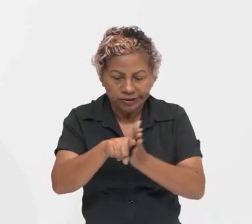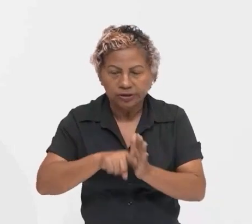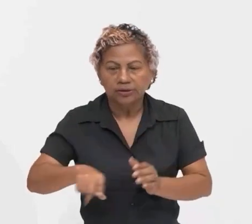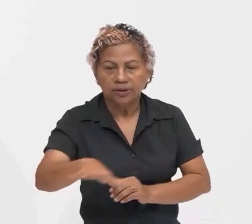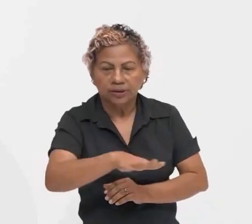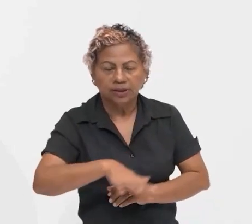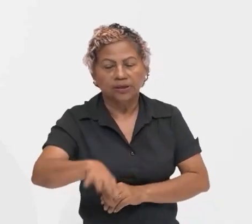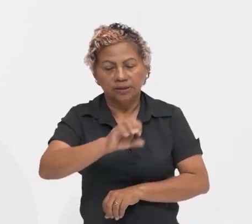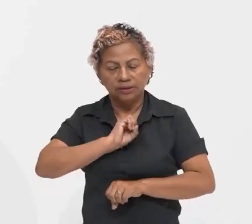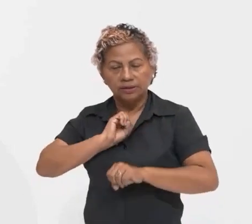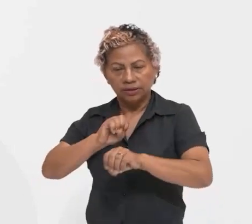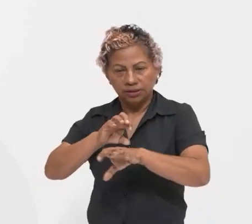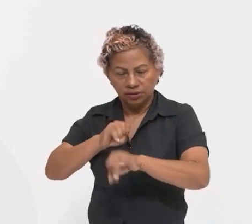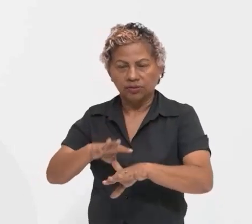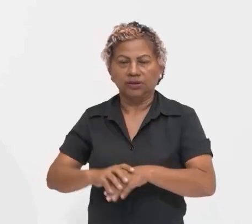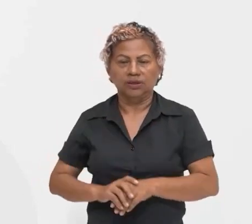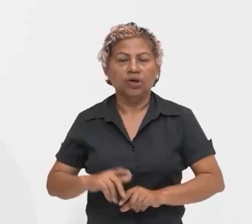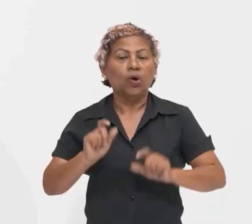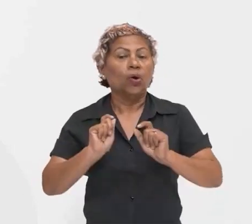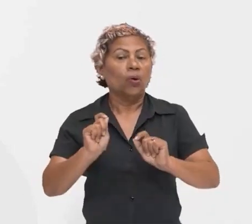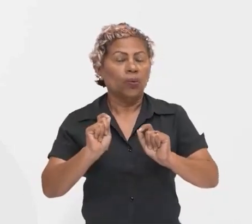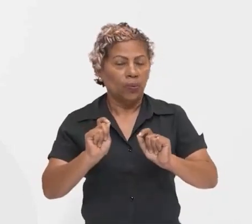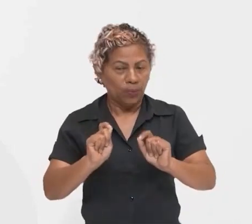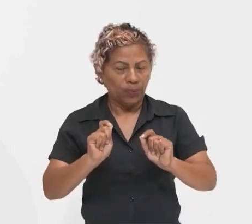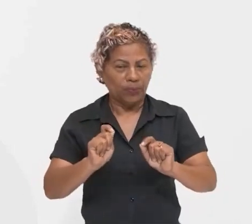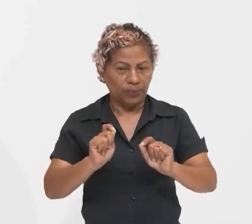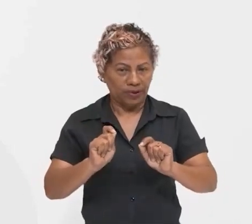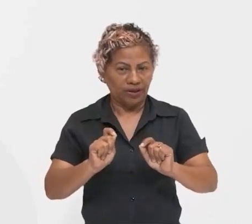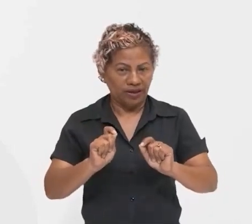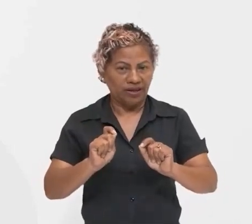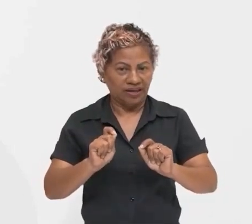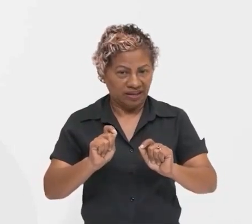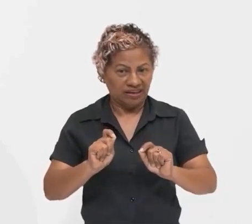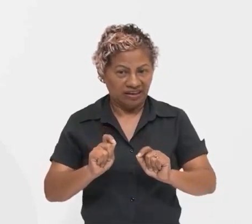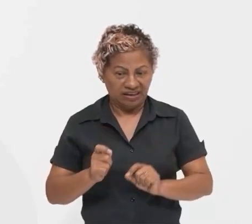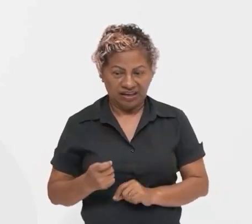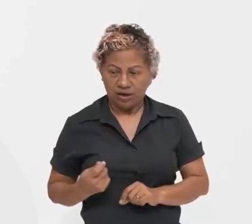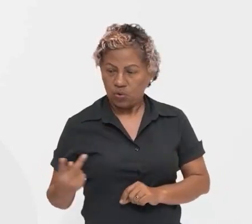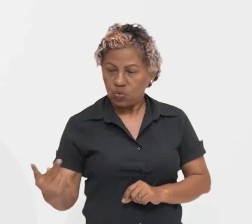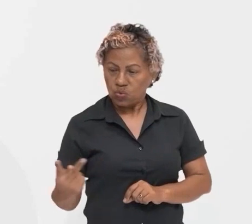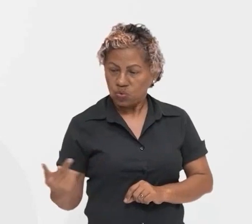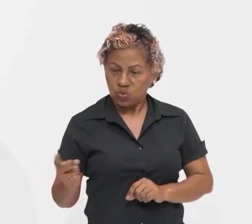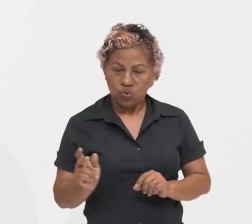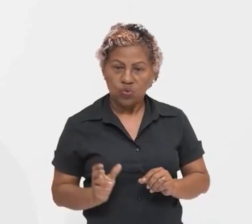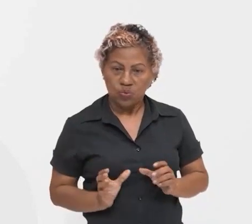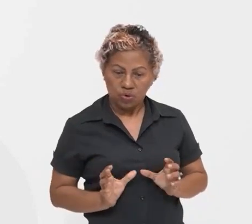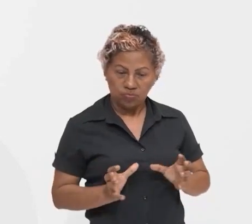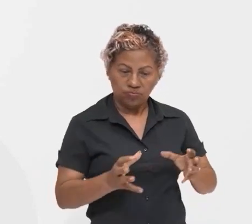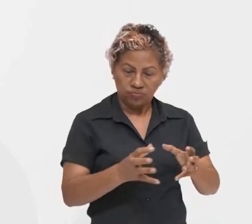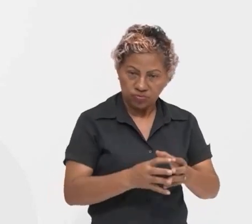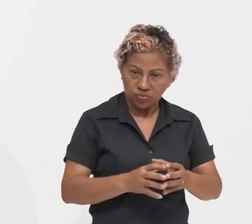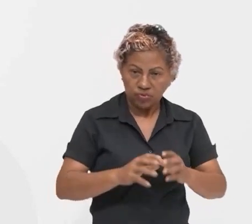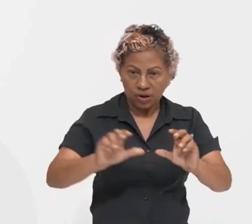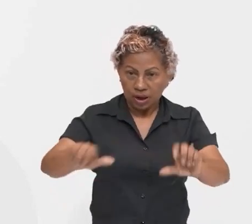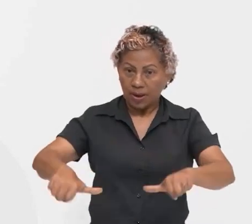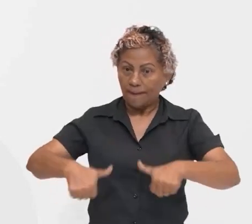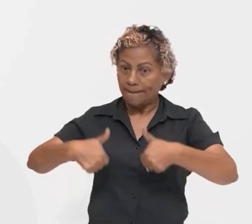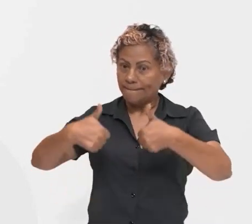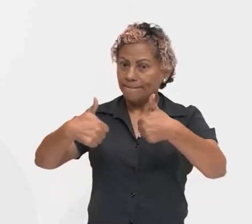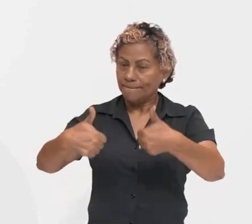vêm mostrando que a aprendizagem entre pares ou em grupos trazem maior benefícios